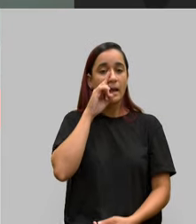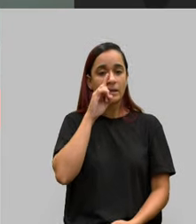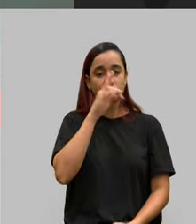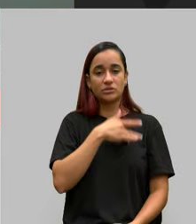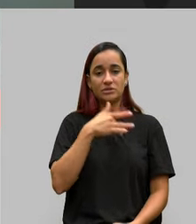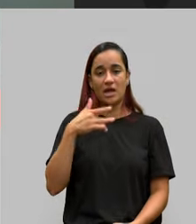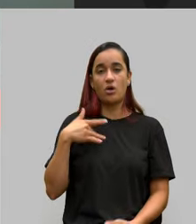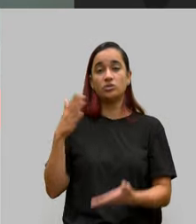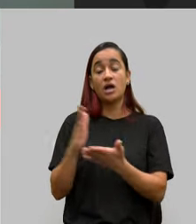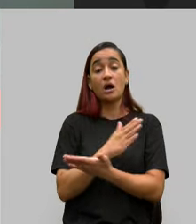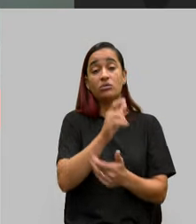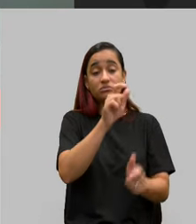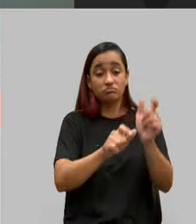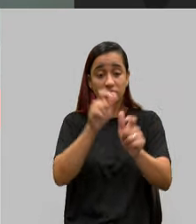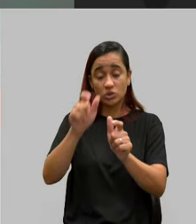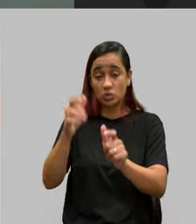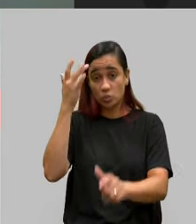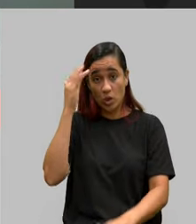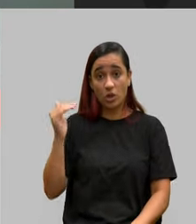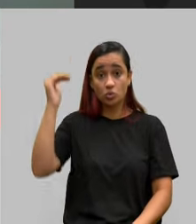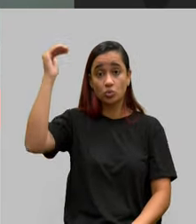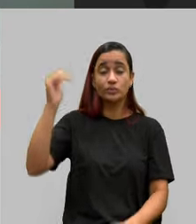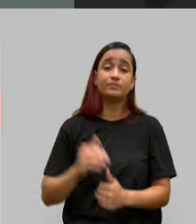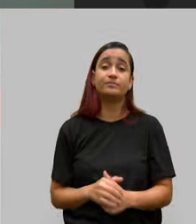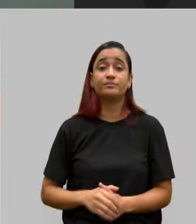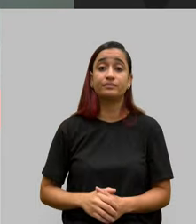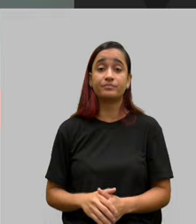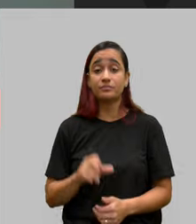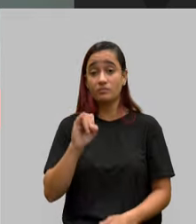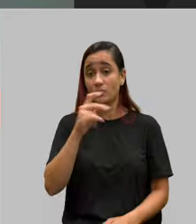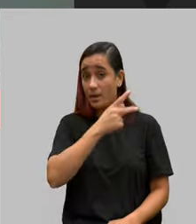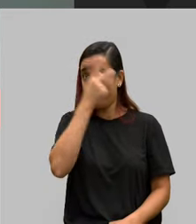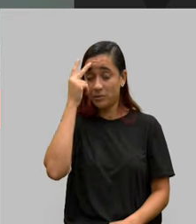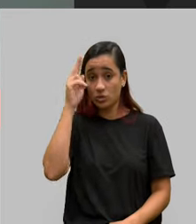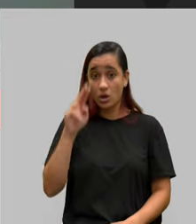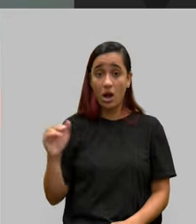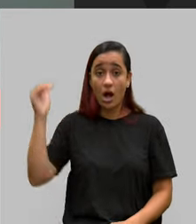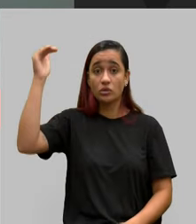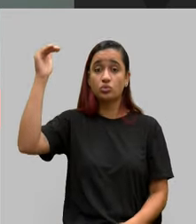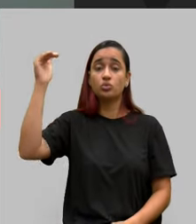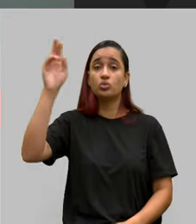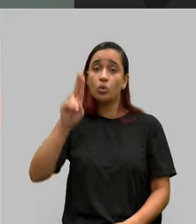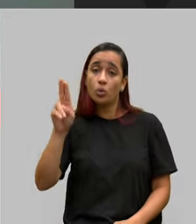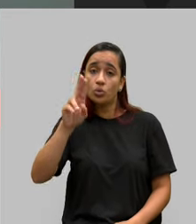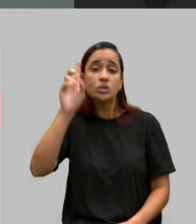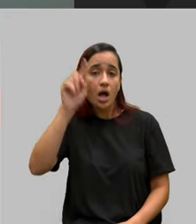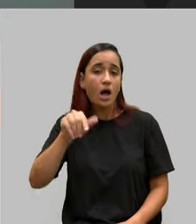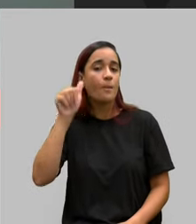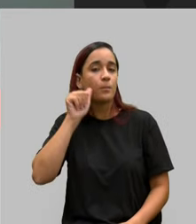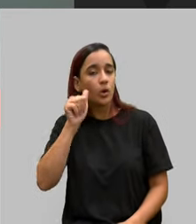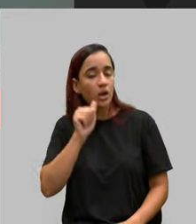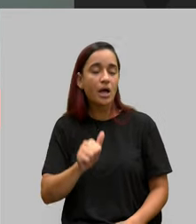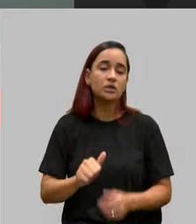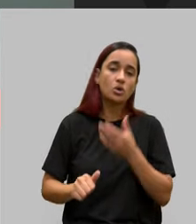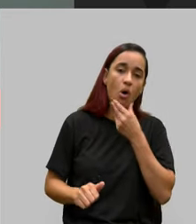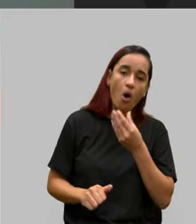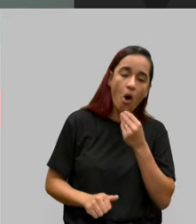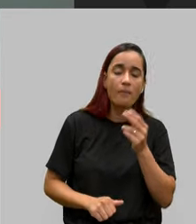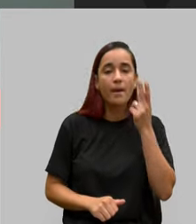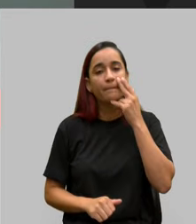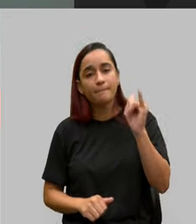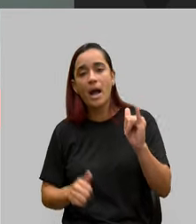consumidores adultos as pessoas que fazem o uso adulto da planta são mulheres e homens são pais e mães de família